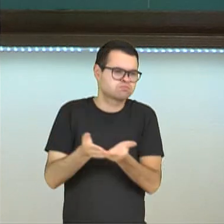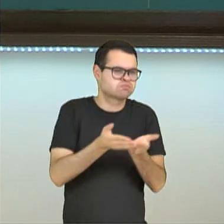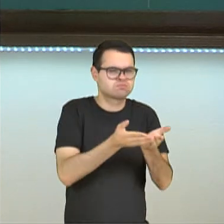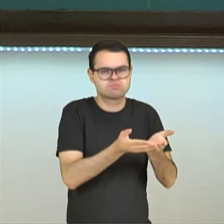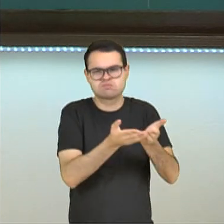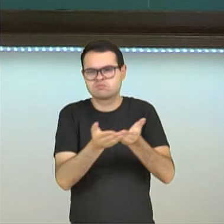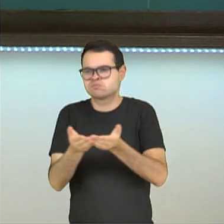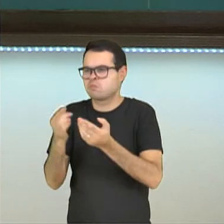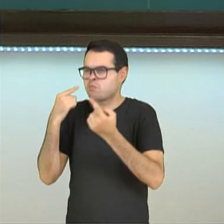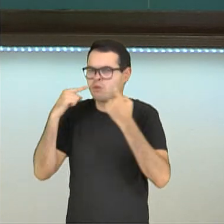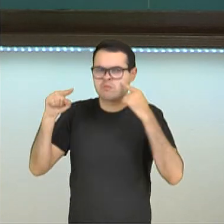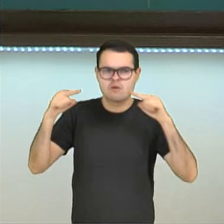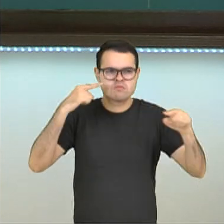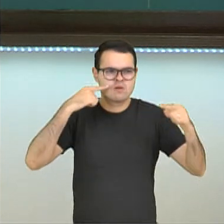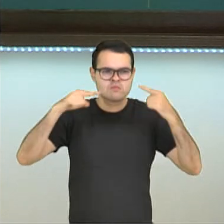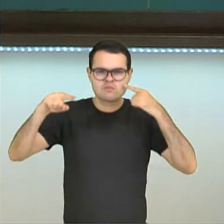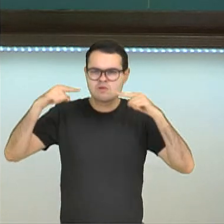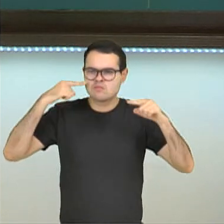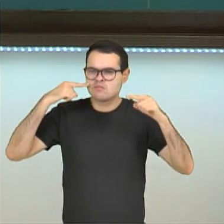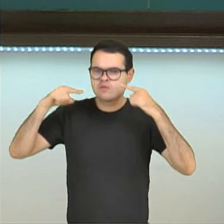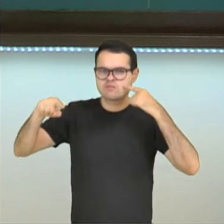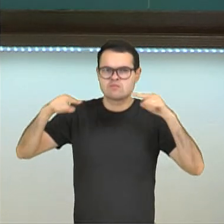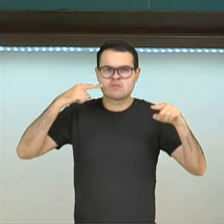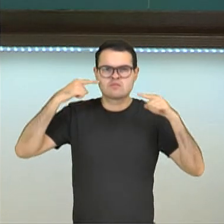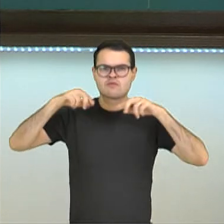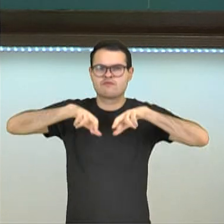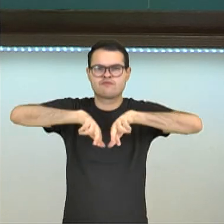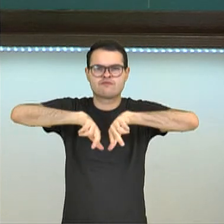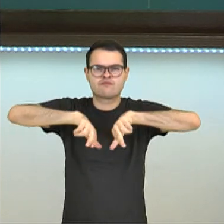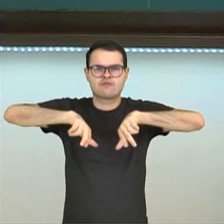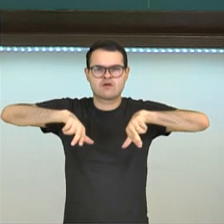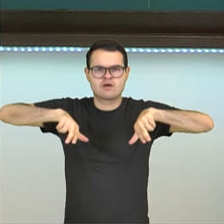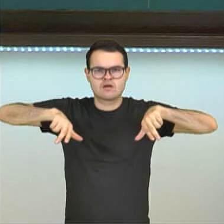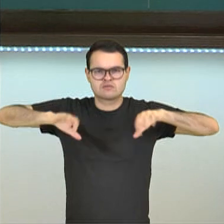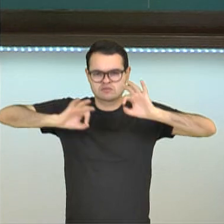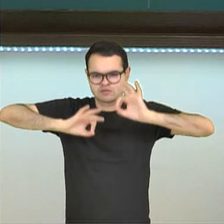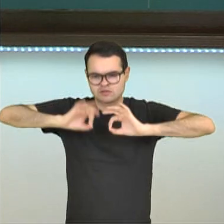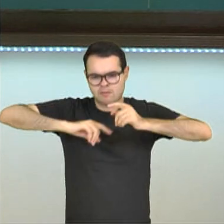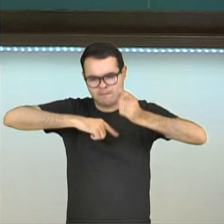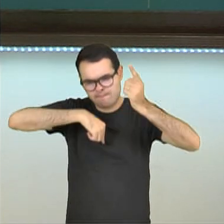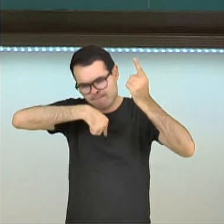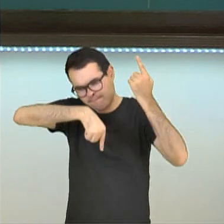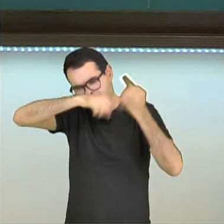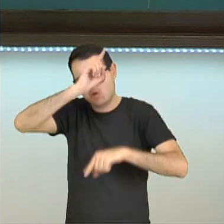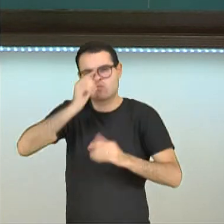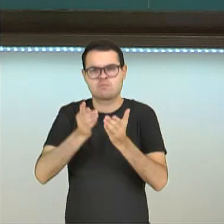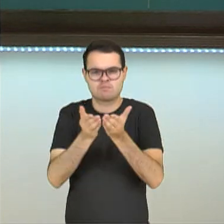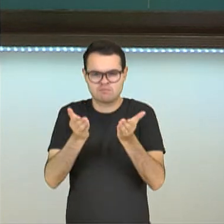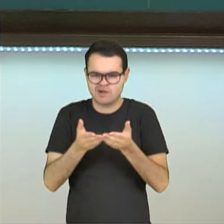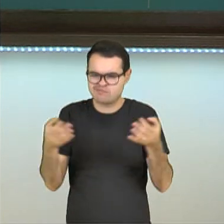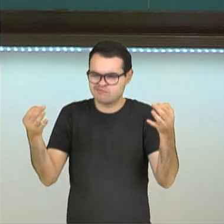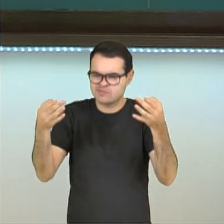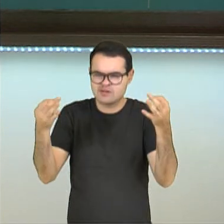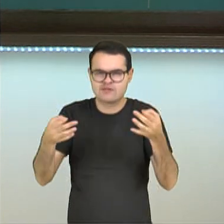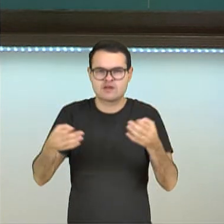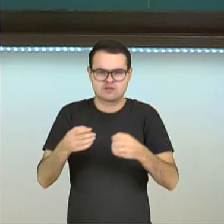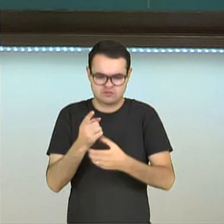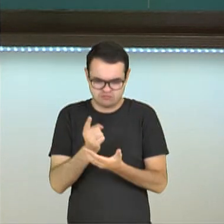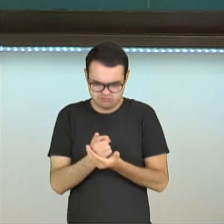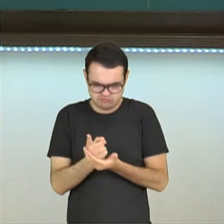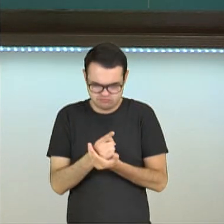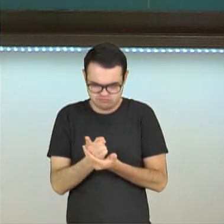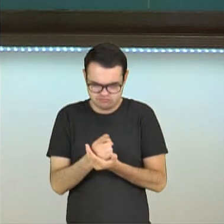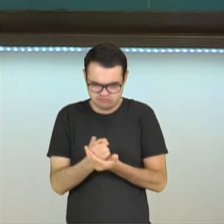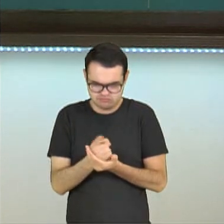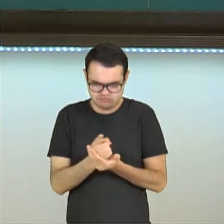né? Criou o leme para os barcos, aperfeiçoou a bússola, o astrolábio, né? Descobriu a corrente